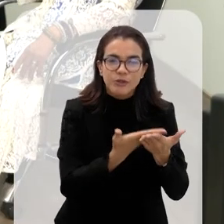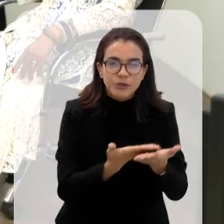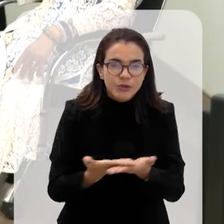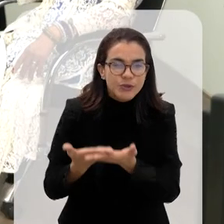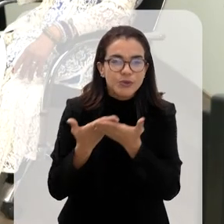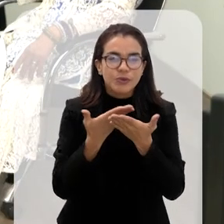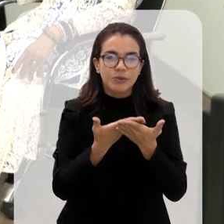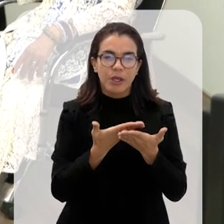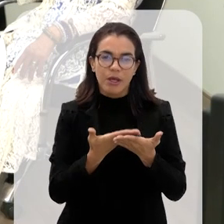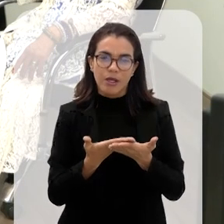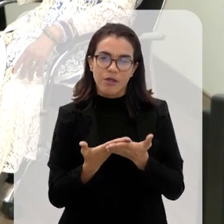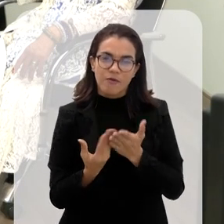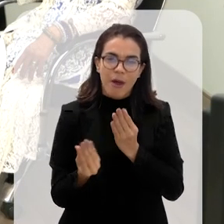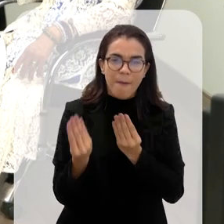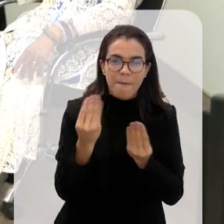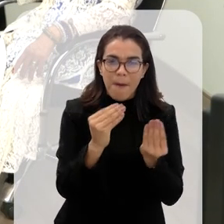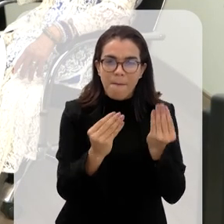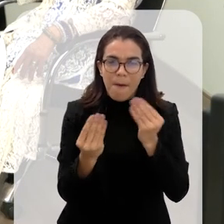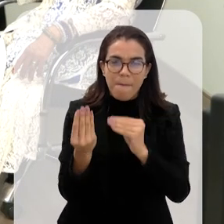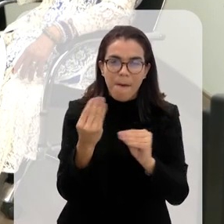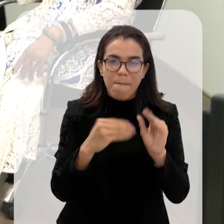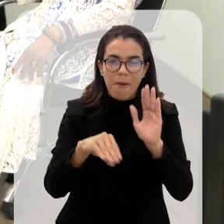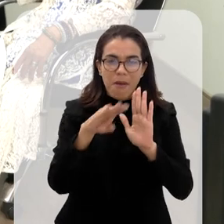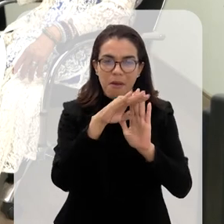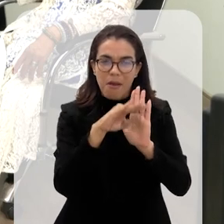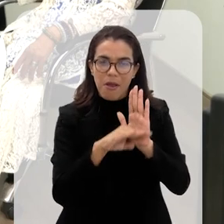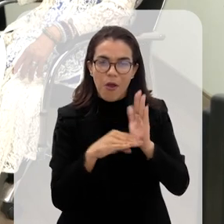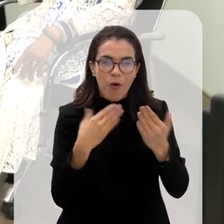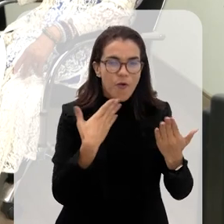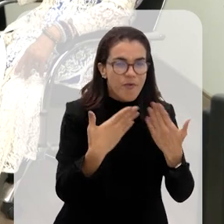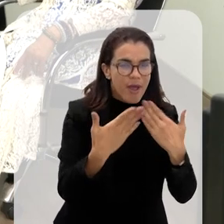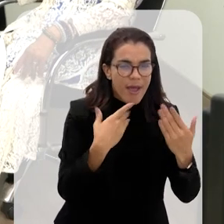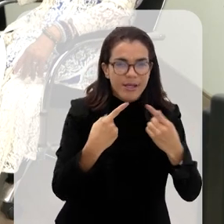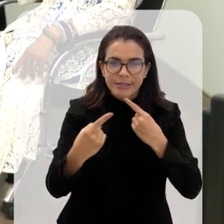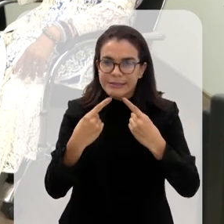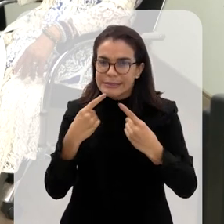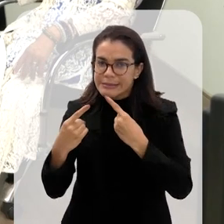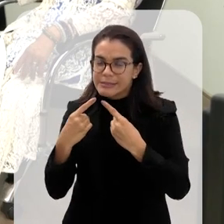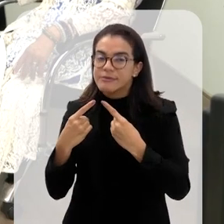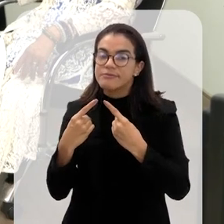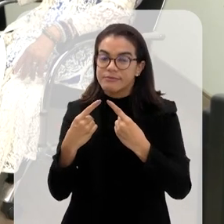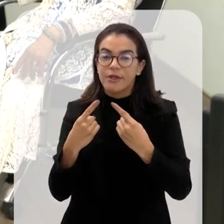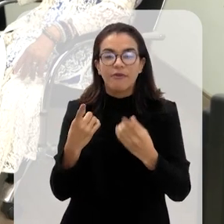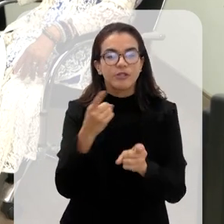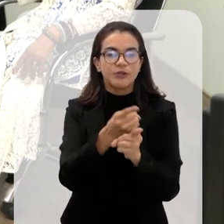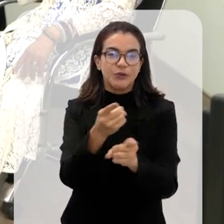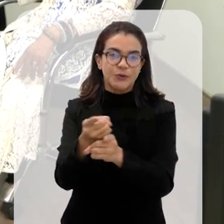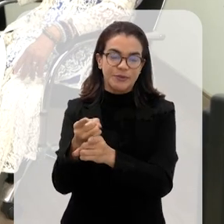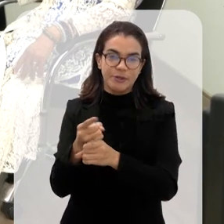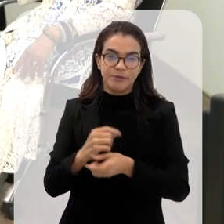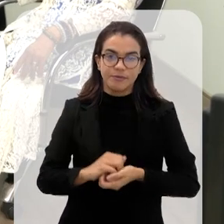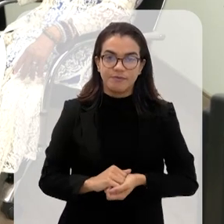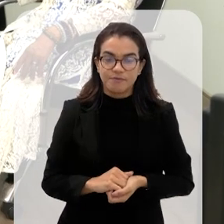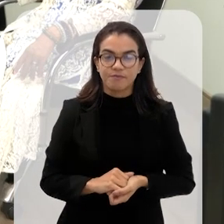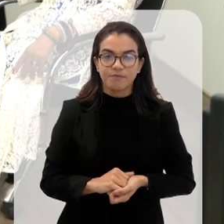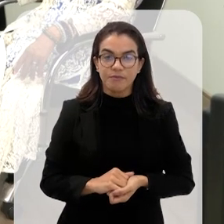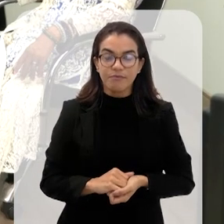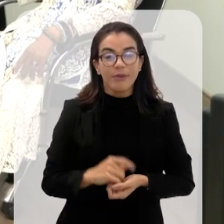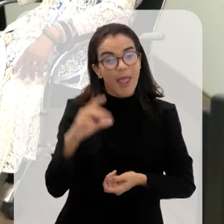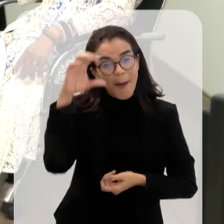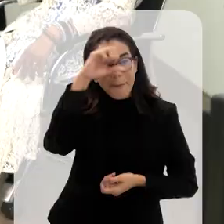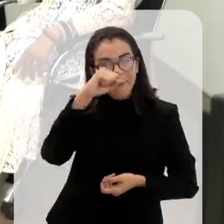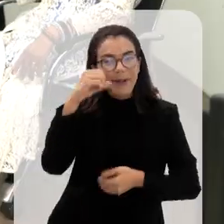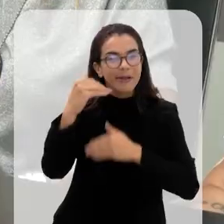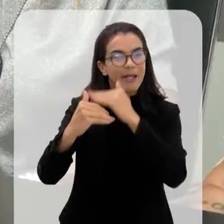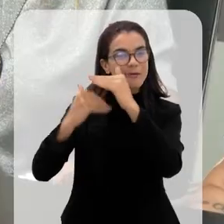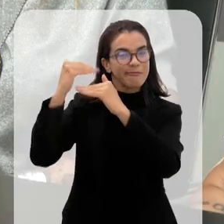vai estudando e vai colocando isso em pauta, em conversas, enfim. E a gente descobre muita coisa.